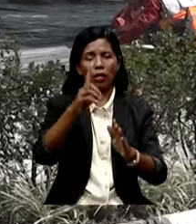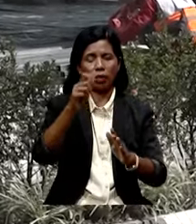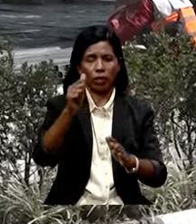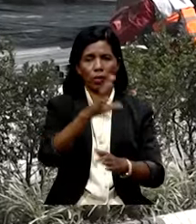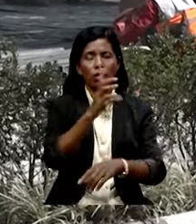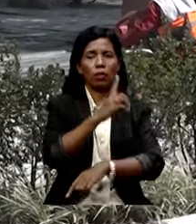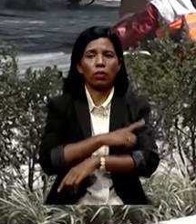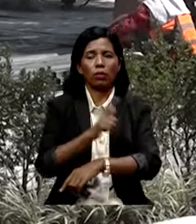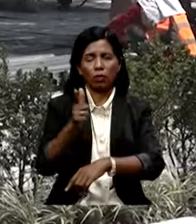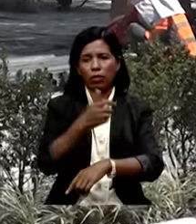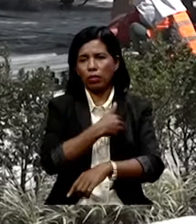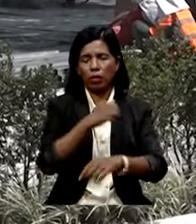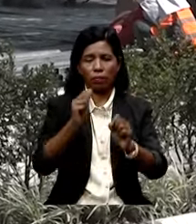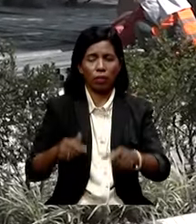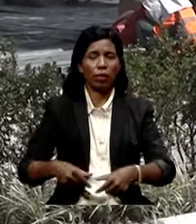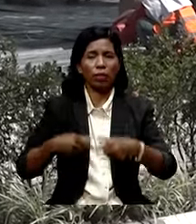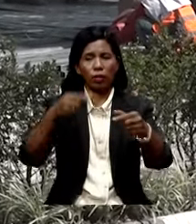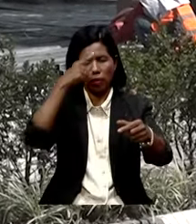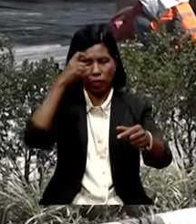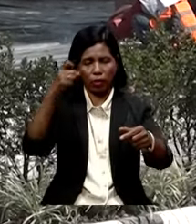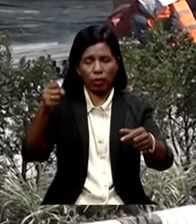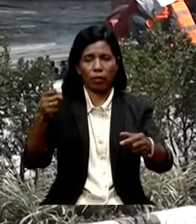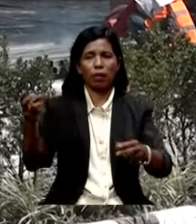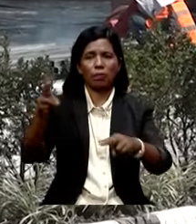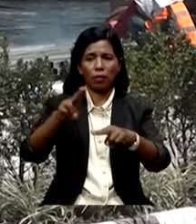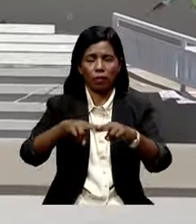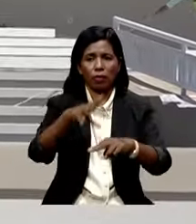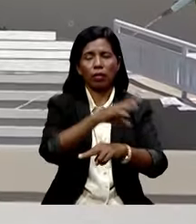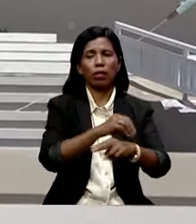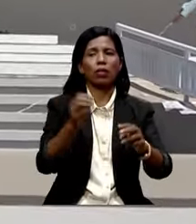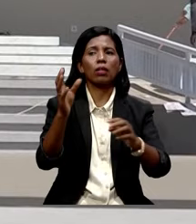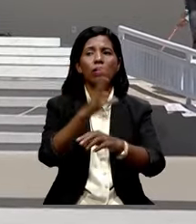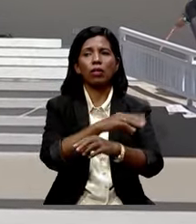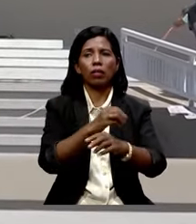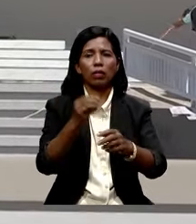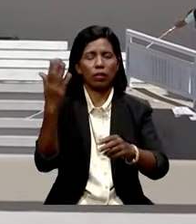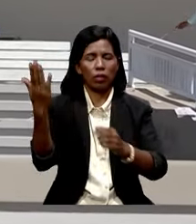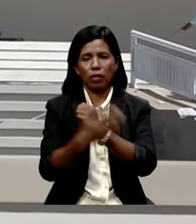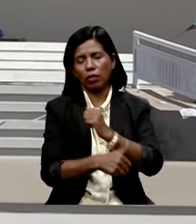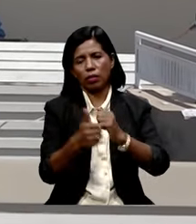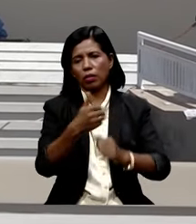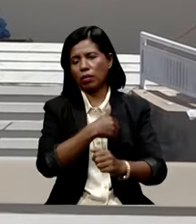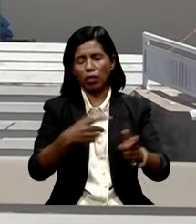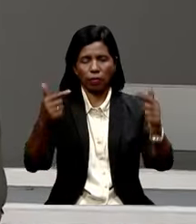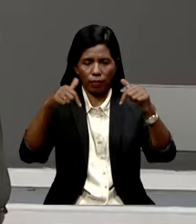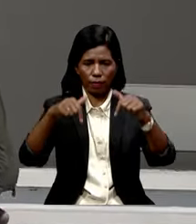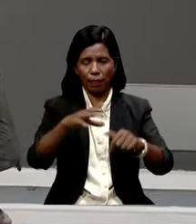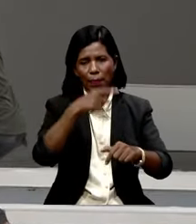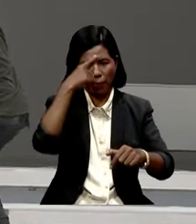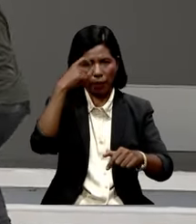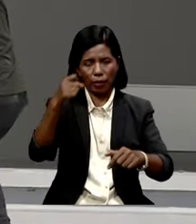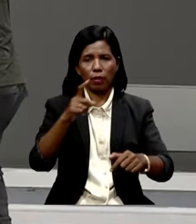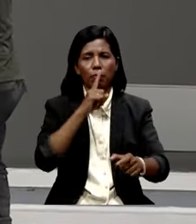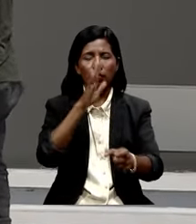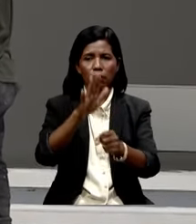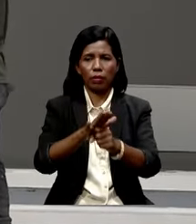Loron Ruanulu sida bela entrega, tamba estátua Nossa Senhora no cruz nebe halo Iha Railiur, sida o tomai, tamba nenia